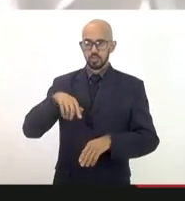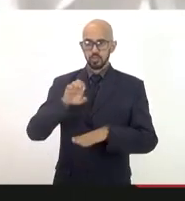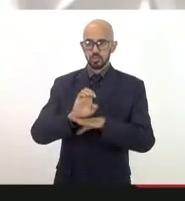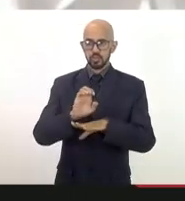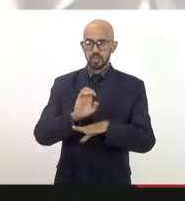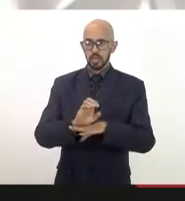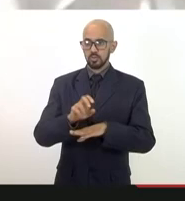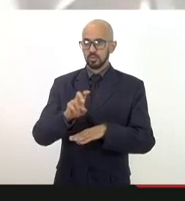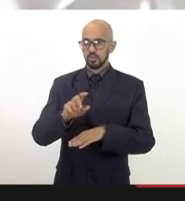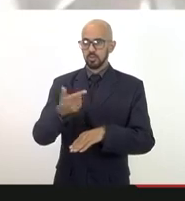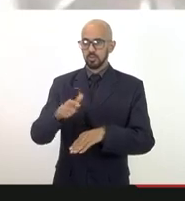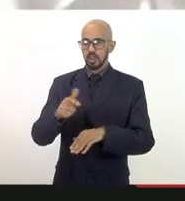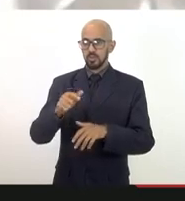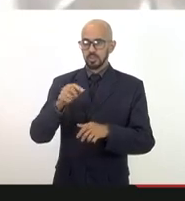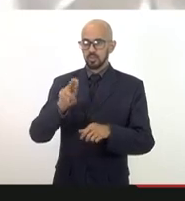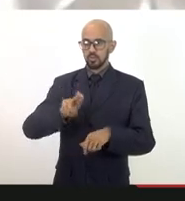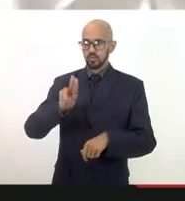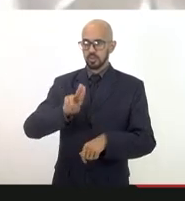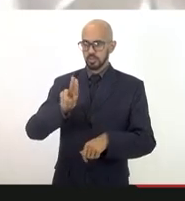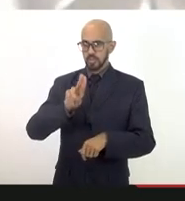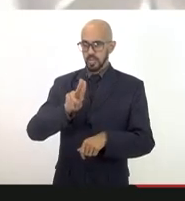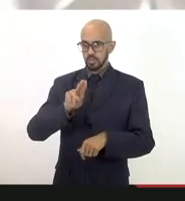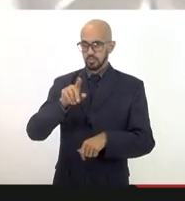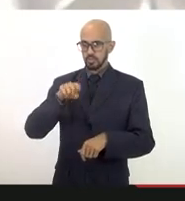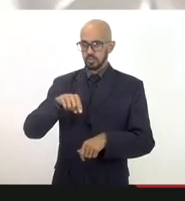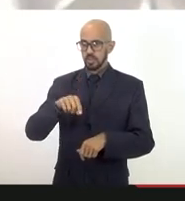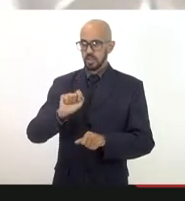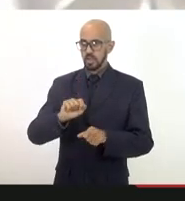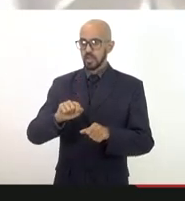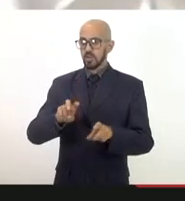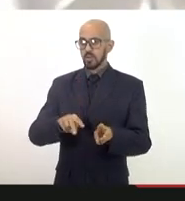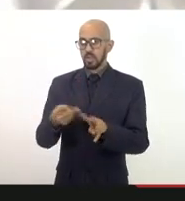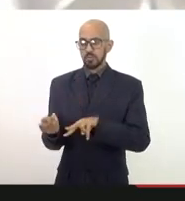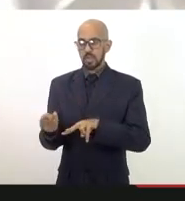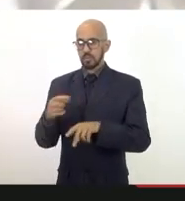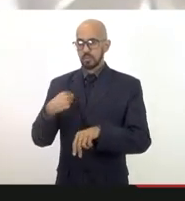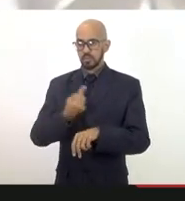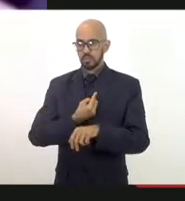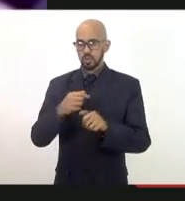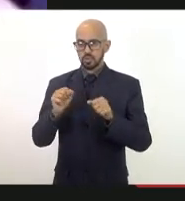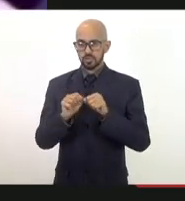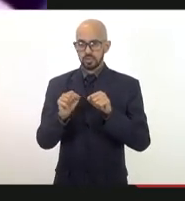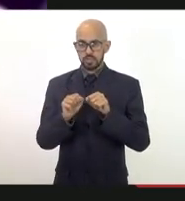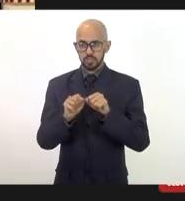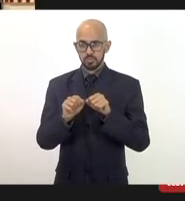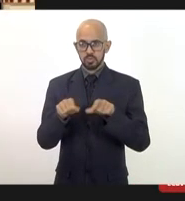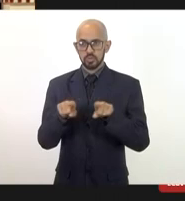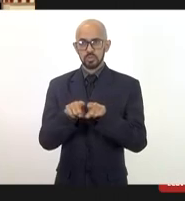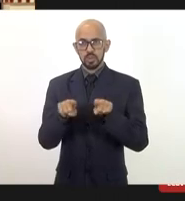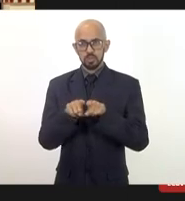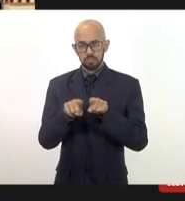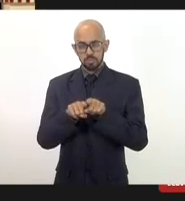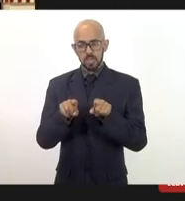sendo aplicados devidamente. E o encaminhamento que a gente fez, né, foi encaminhar ao Ministério Público e também